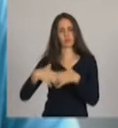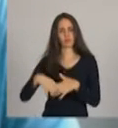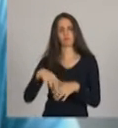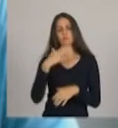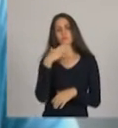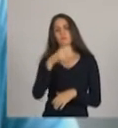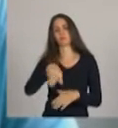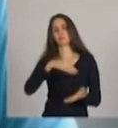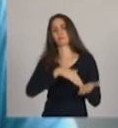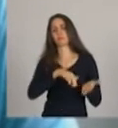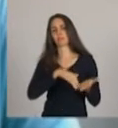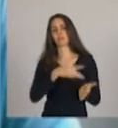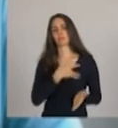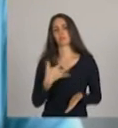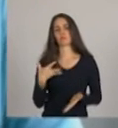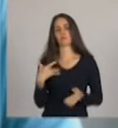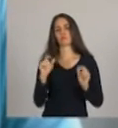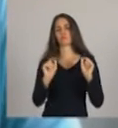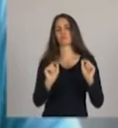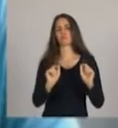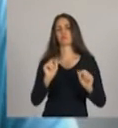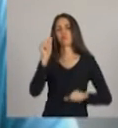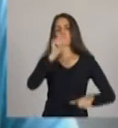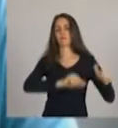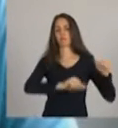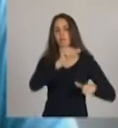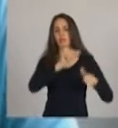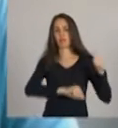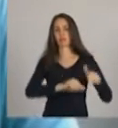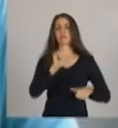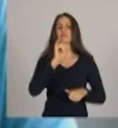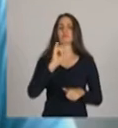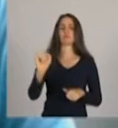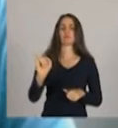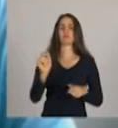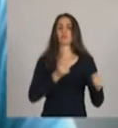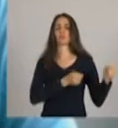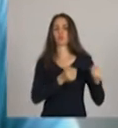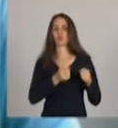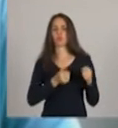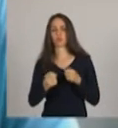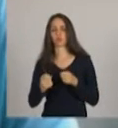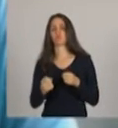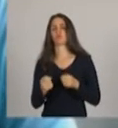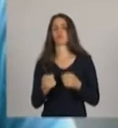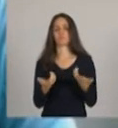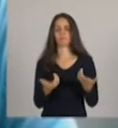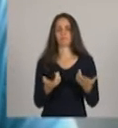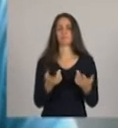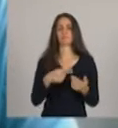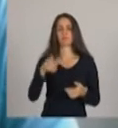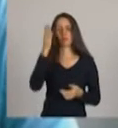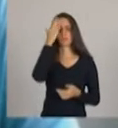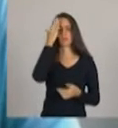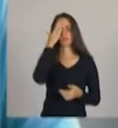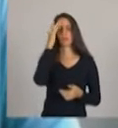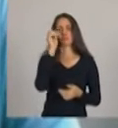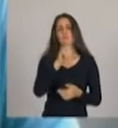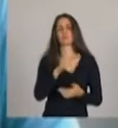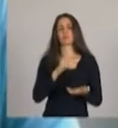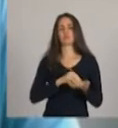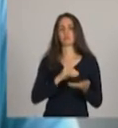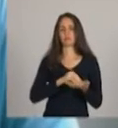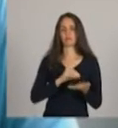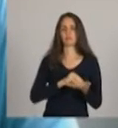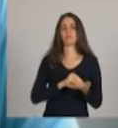à Secretaria de Saúde que possa fazer uma avaliação dessa regulação, porque, pelo que nós estamos sabendo, ela está